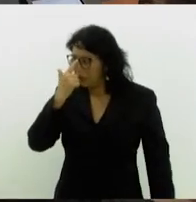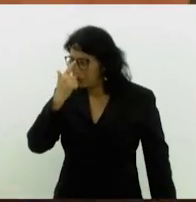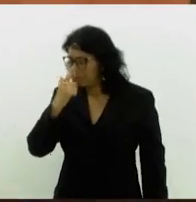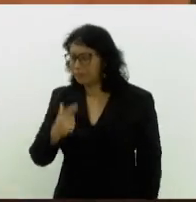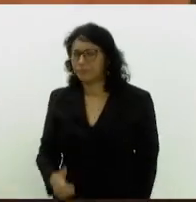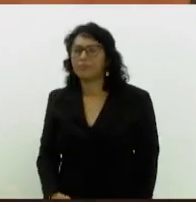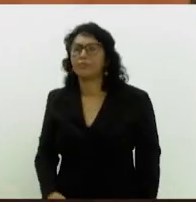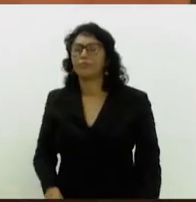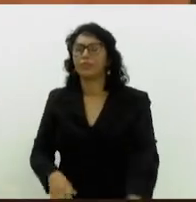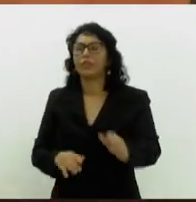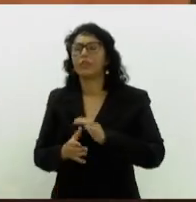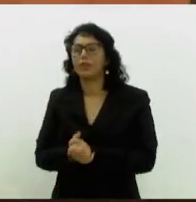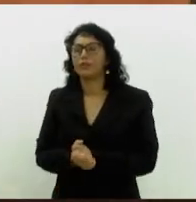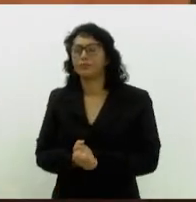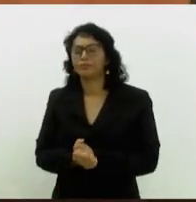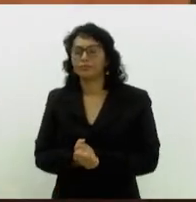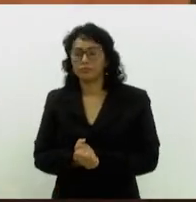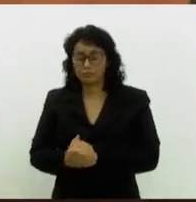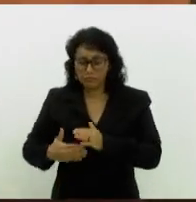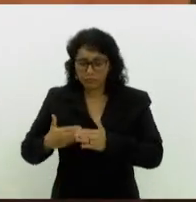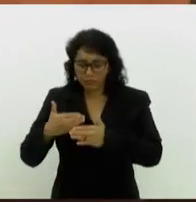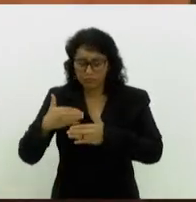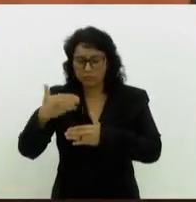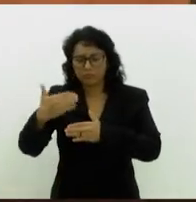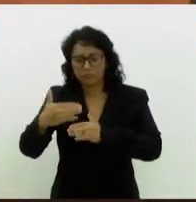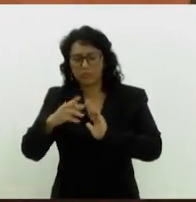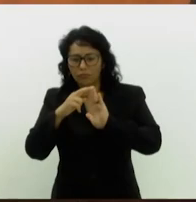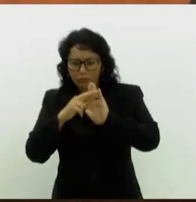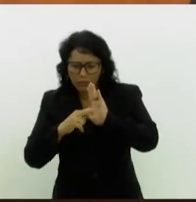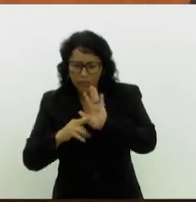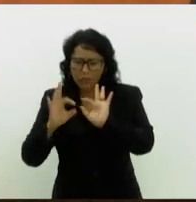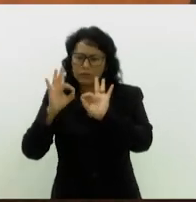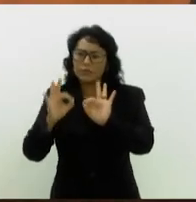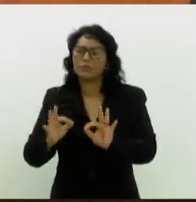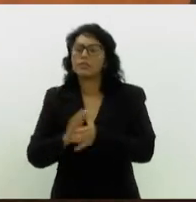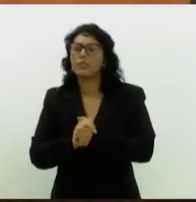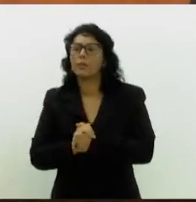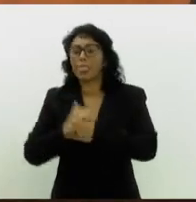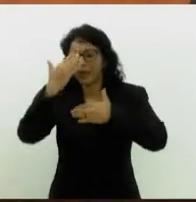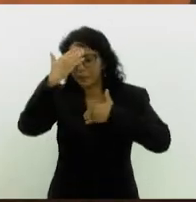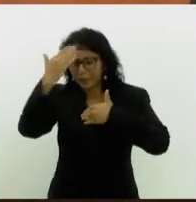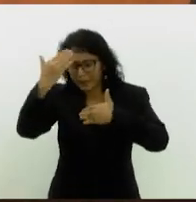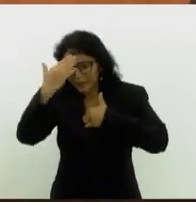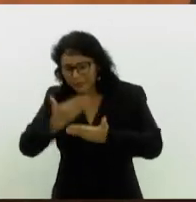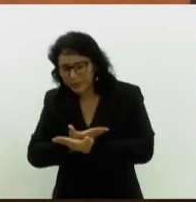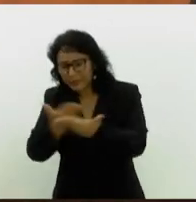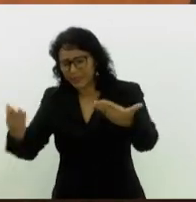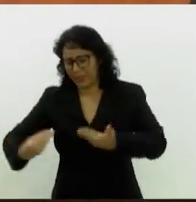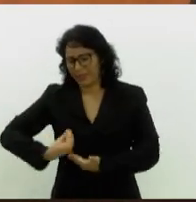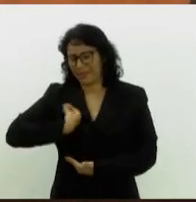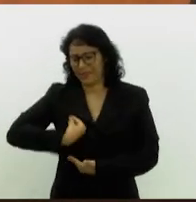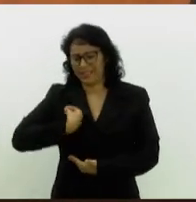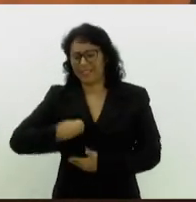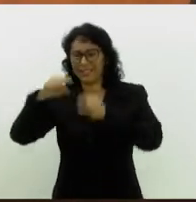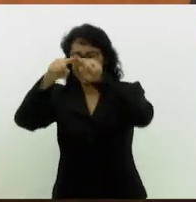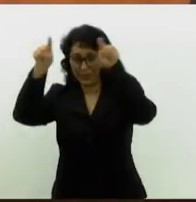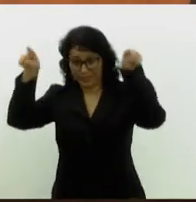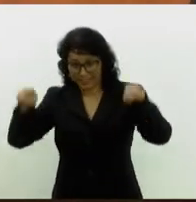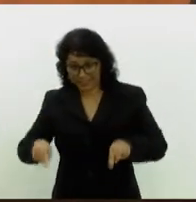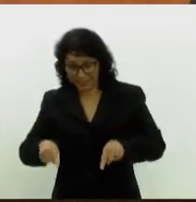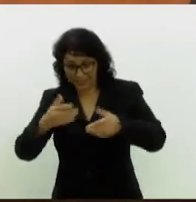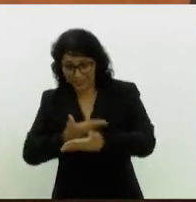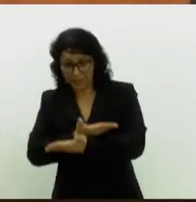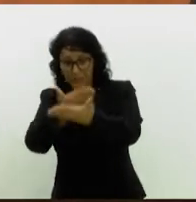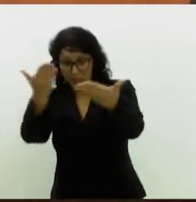deputada quero fazer ordem na verdade para saudar aqui a presença dos Servidores Públicos do